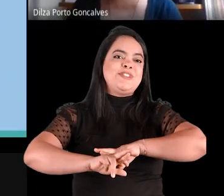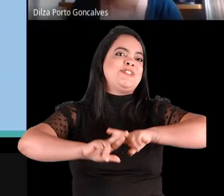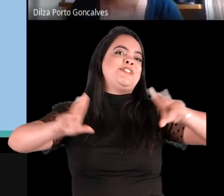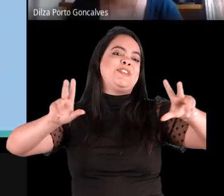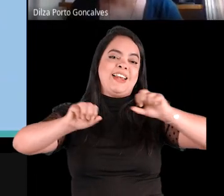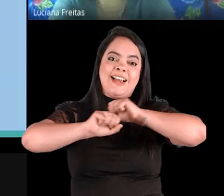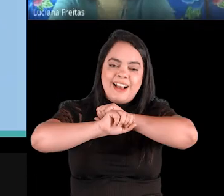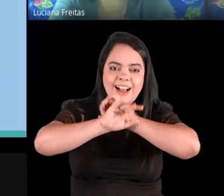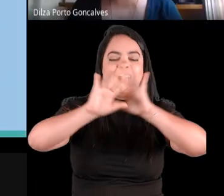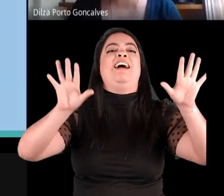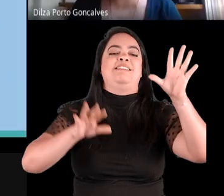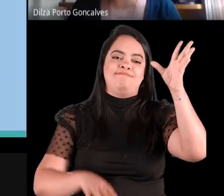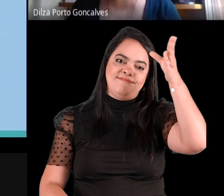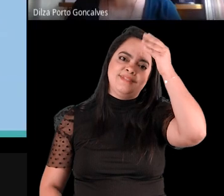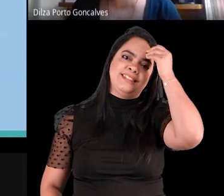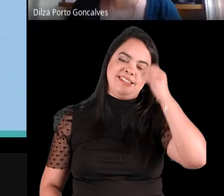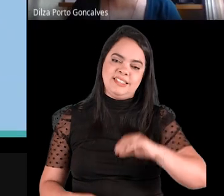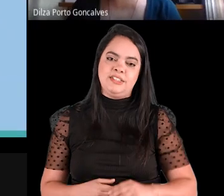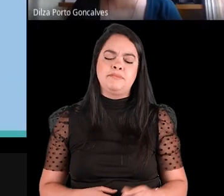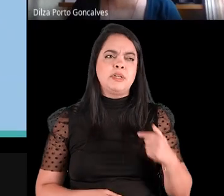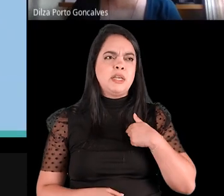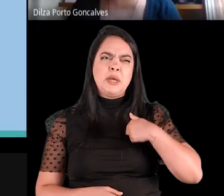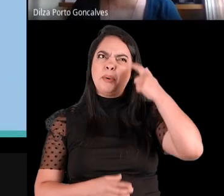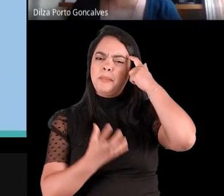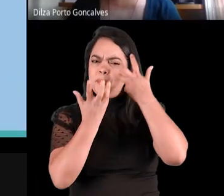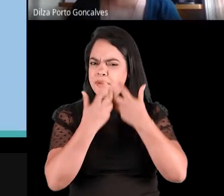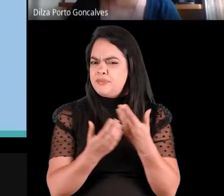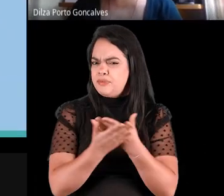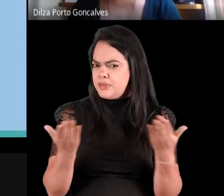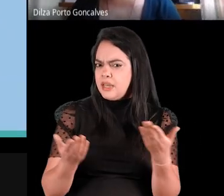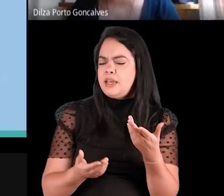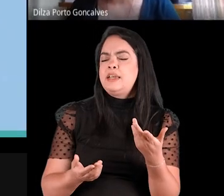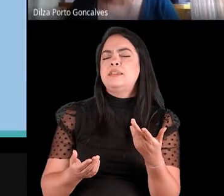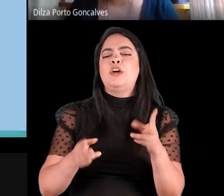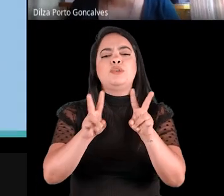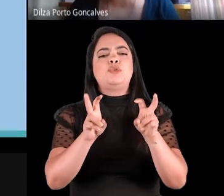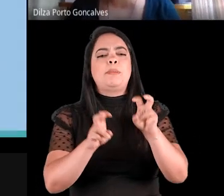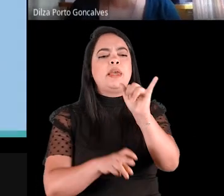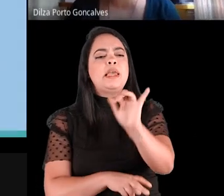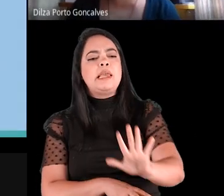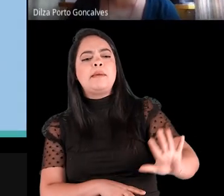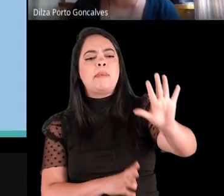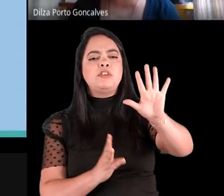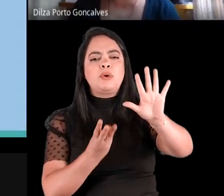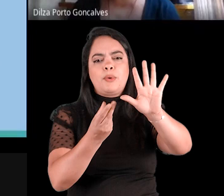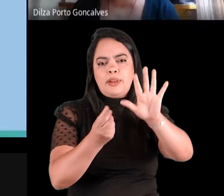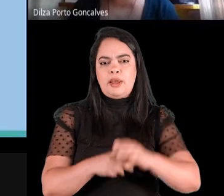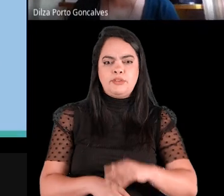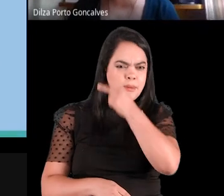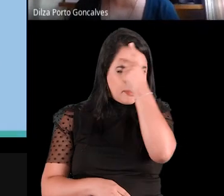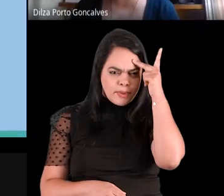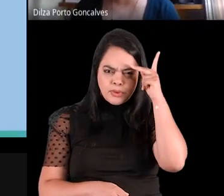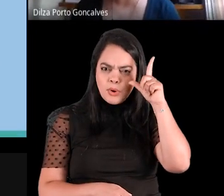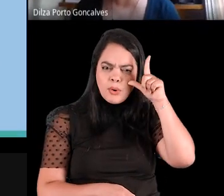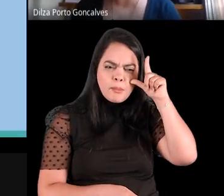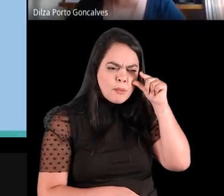das coisas, né? E eu fiquei pensando naquela hora que vocês estavam falando na qualidade da imagem, pessoa com baixa visão, se a imagem for